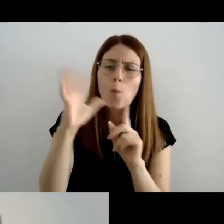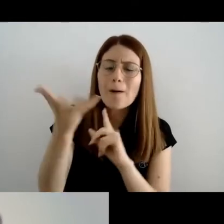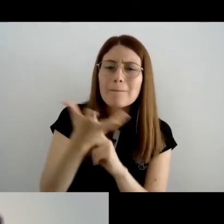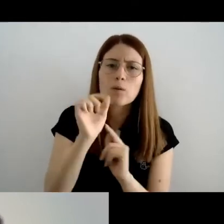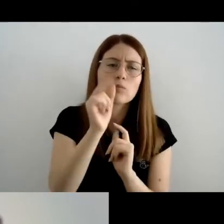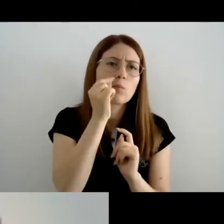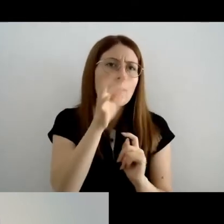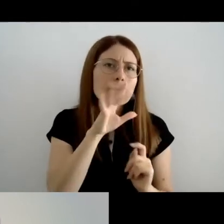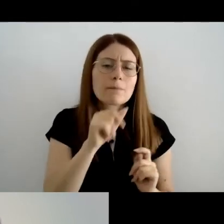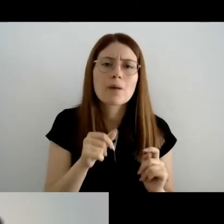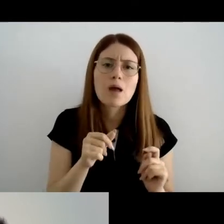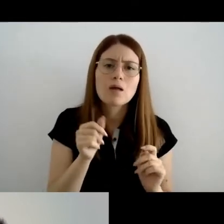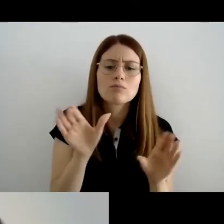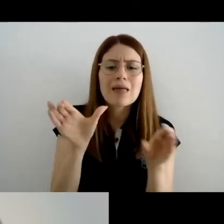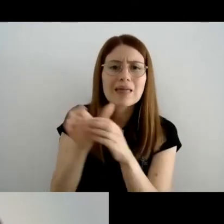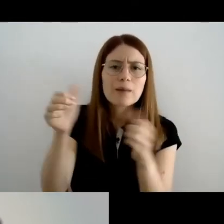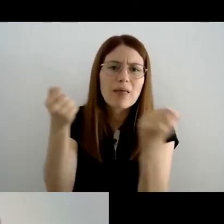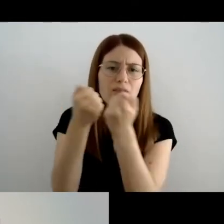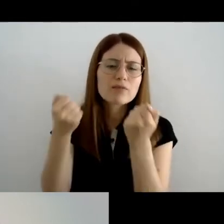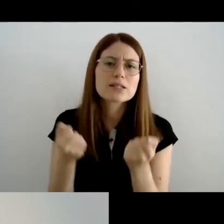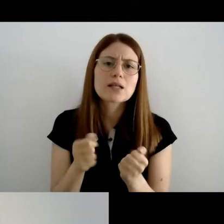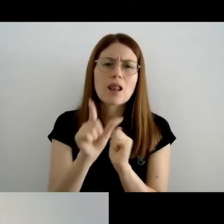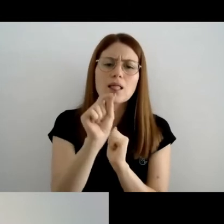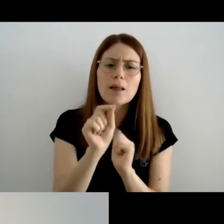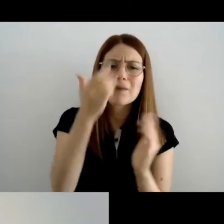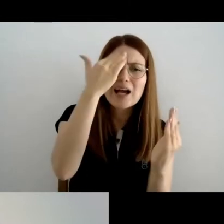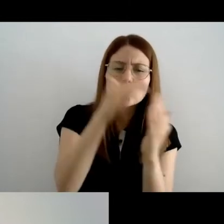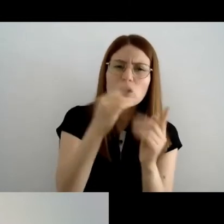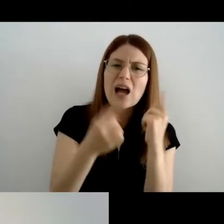os pais, as equipas adversárias, o facto dos resultados